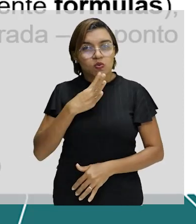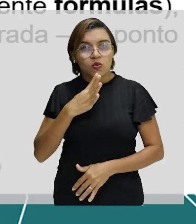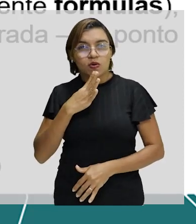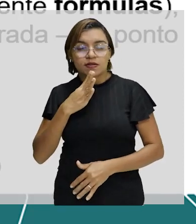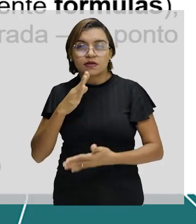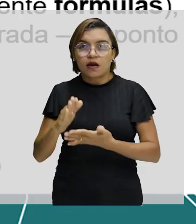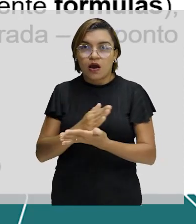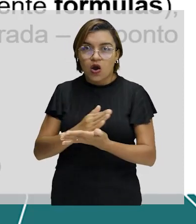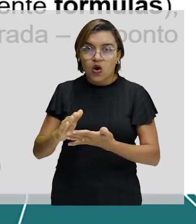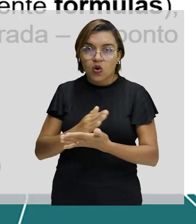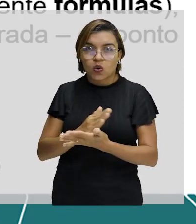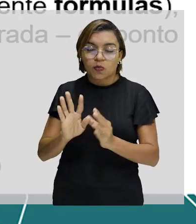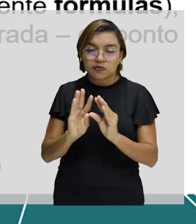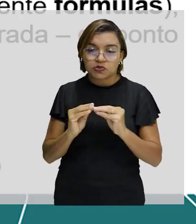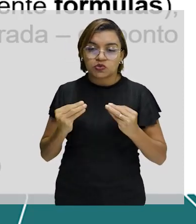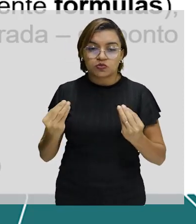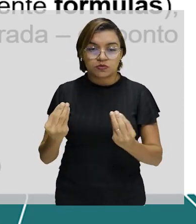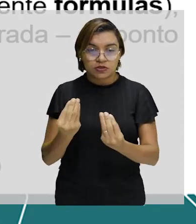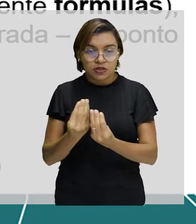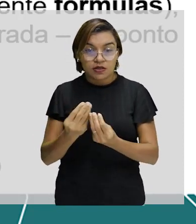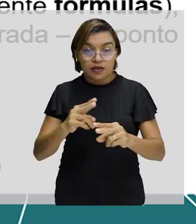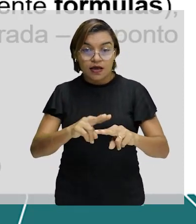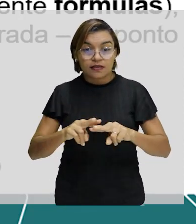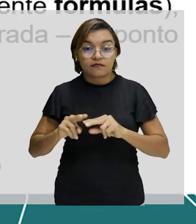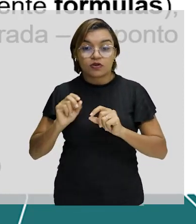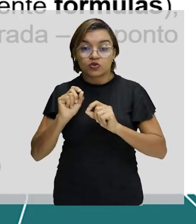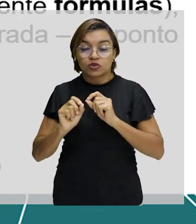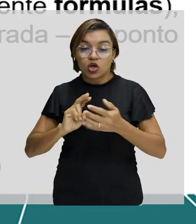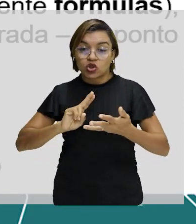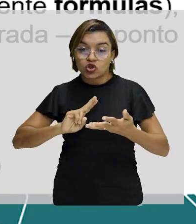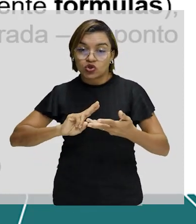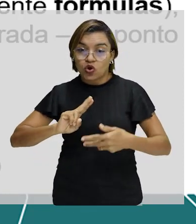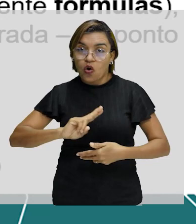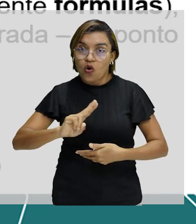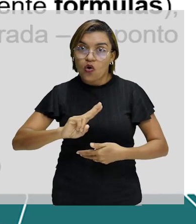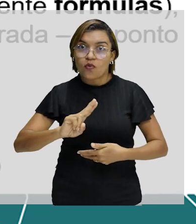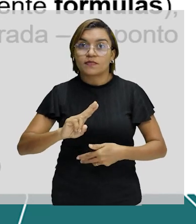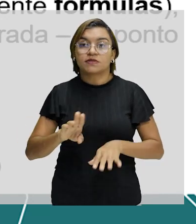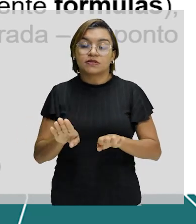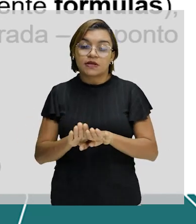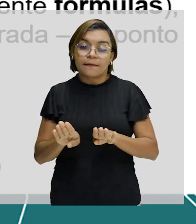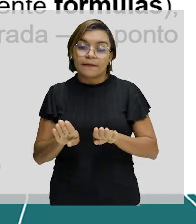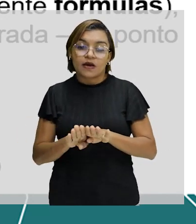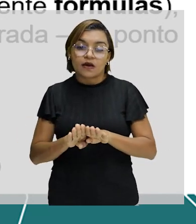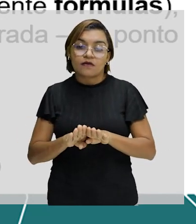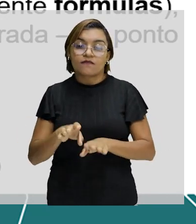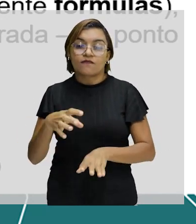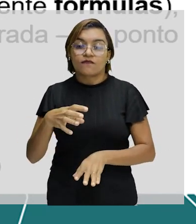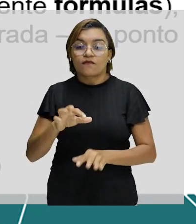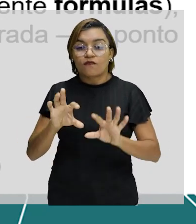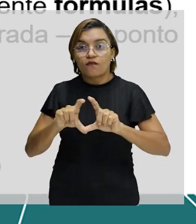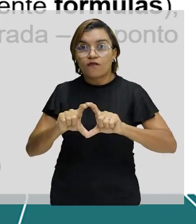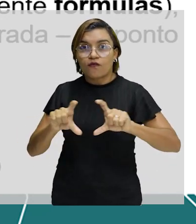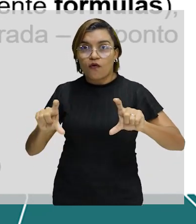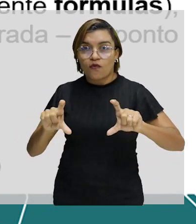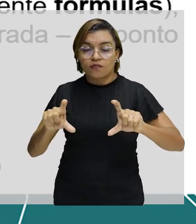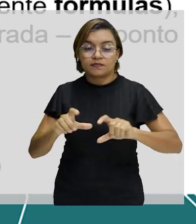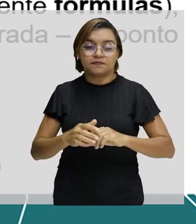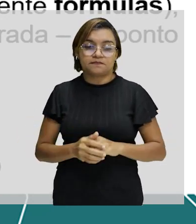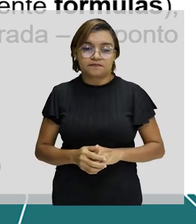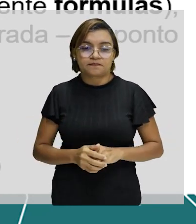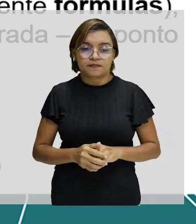essas substâncias químicas através dos seus nomes e de suas fórmulas, ok? Uma